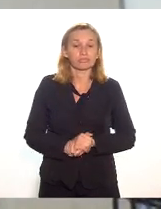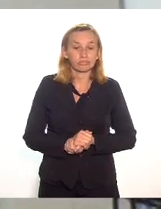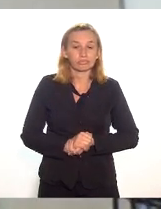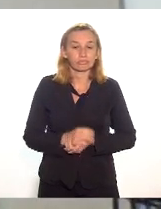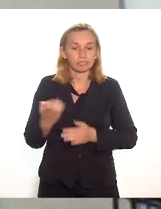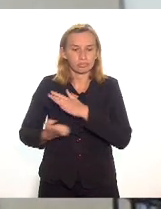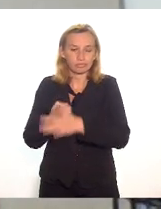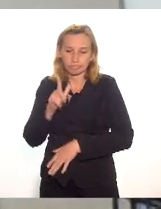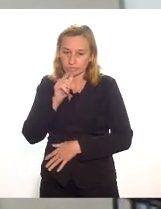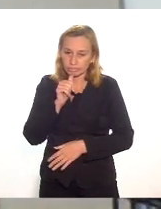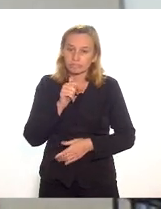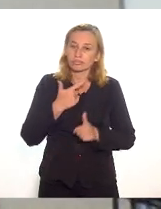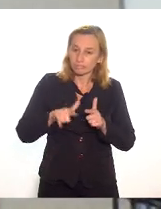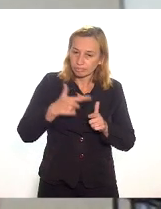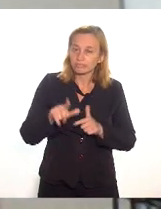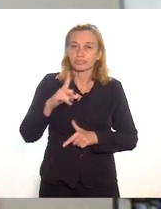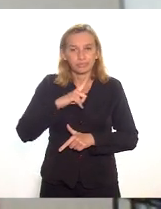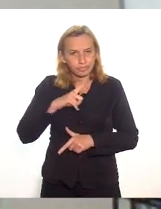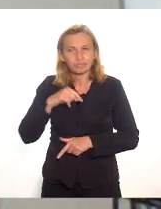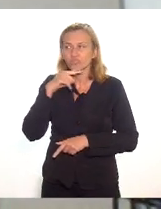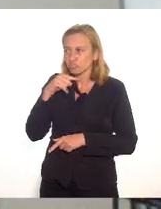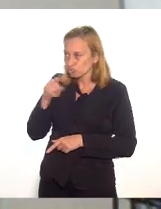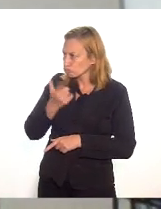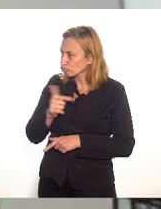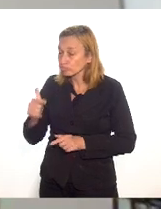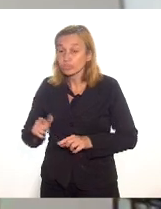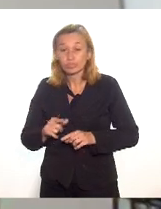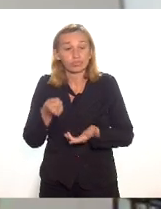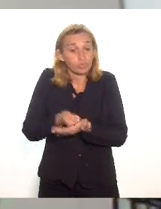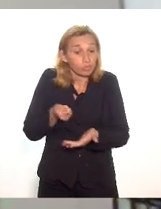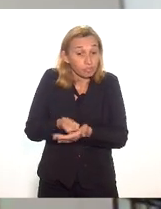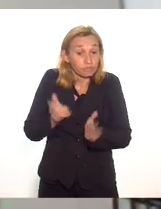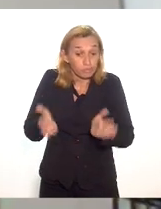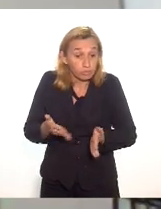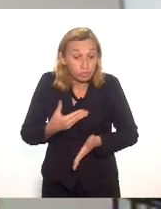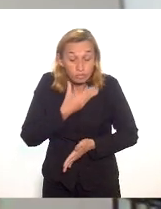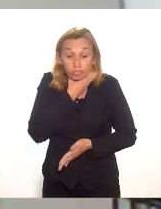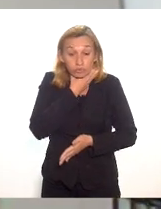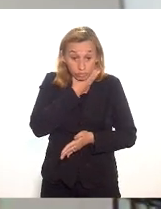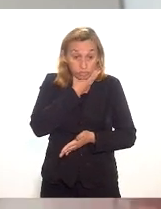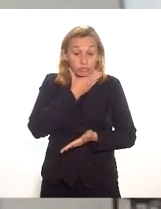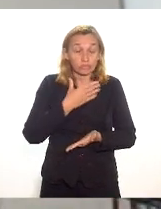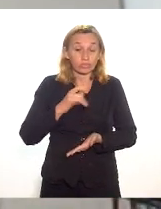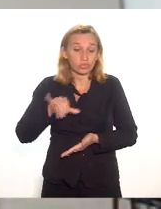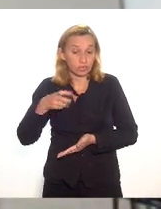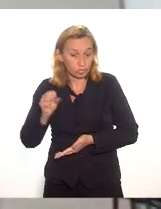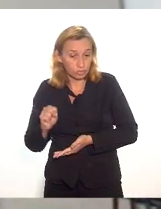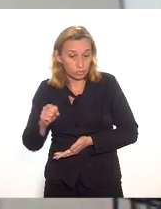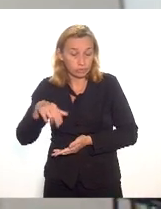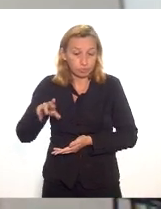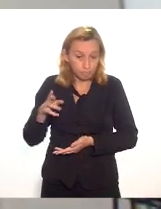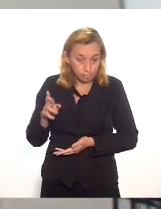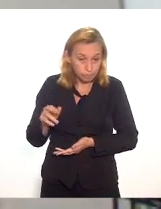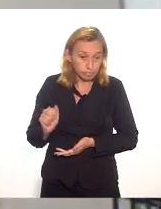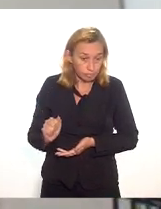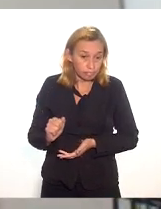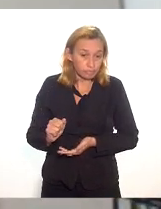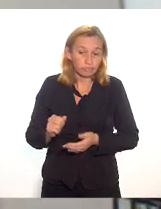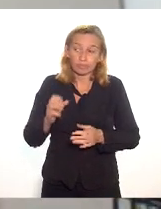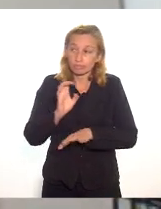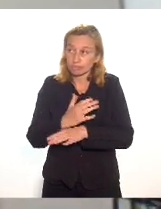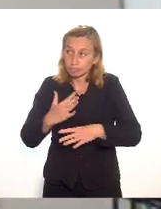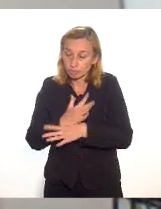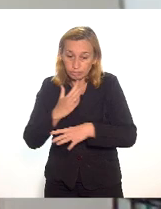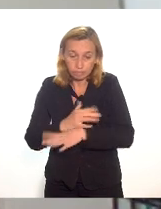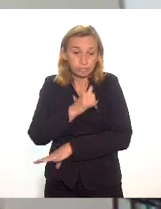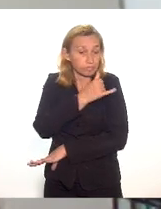tem problemas, a gente não tem dúvida e tem cobrado. Agora mesmo, nessa crise da geosmina, que afetou a cidade do Rio de